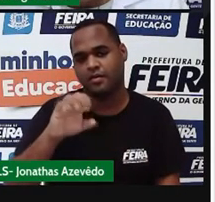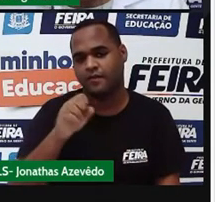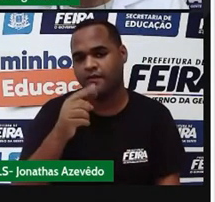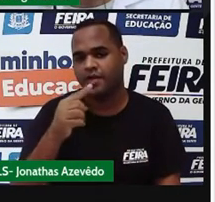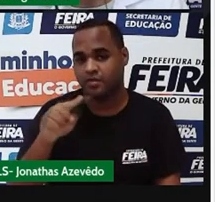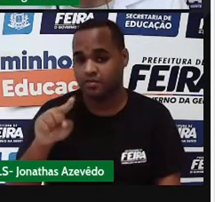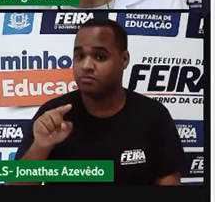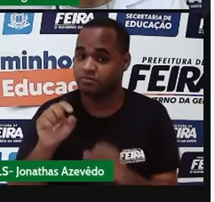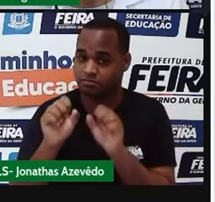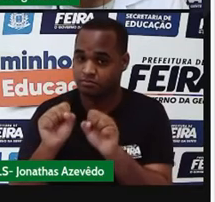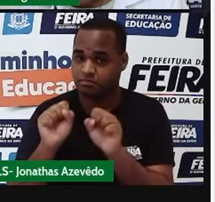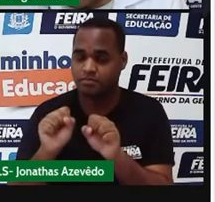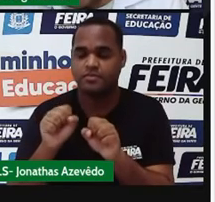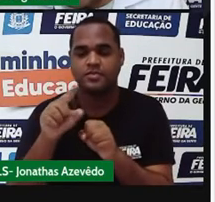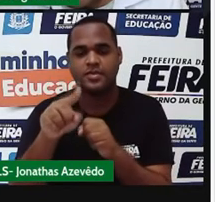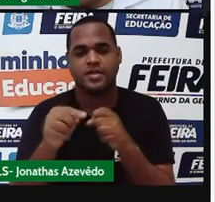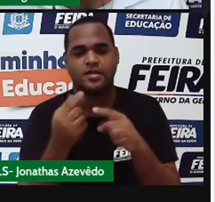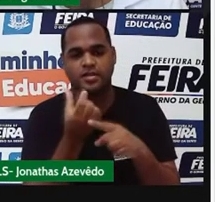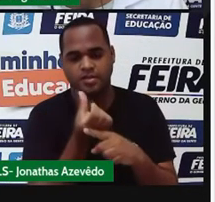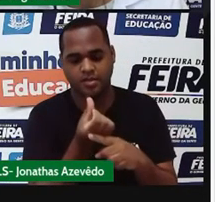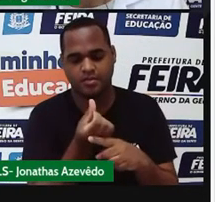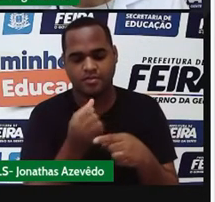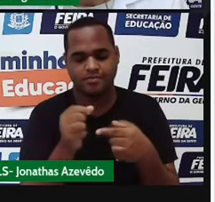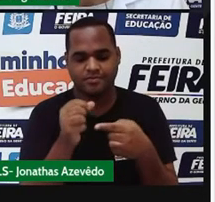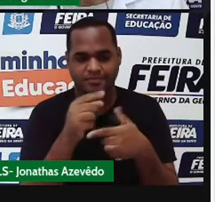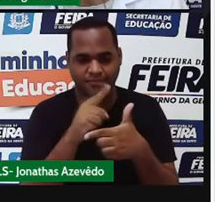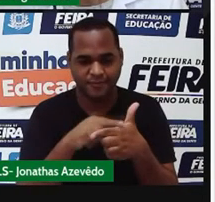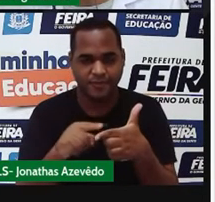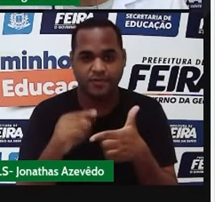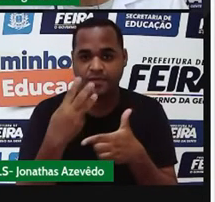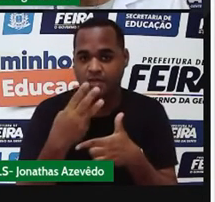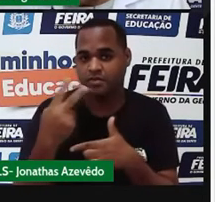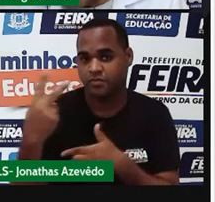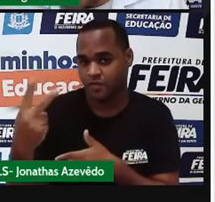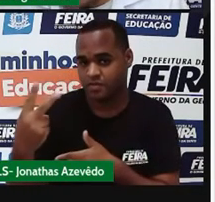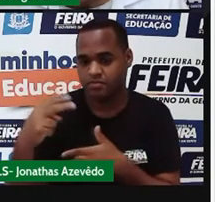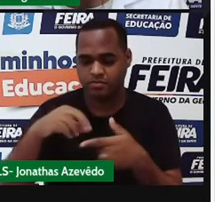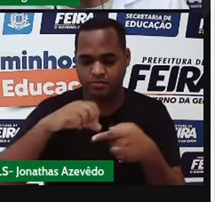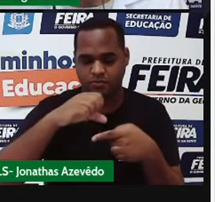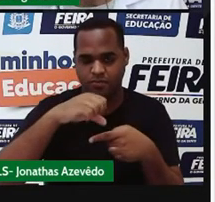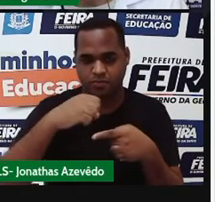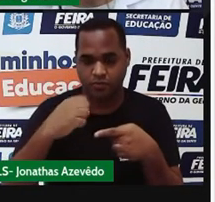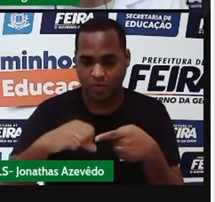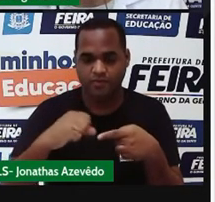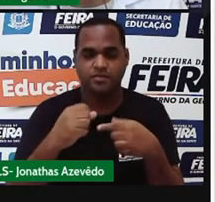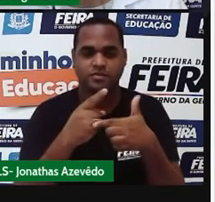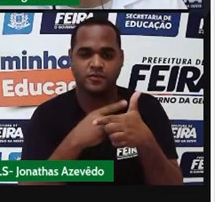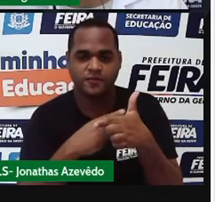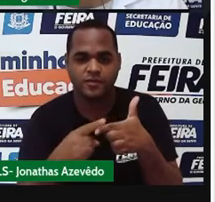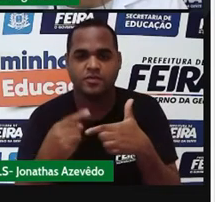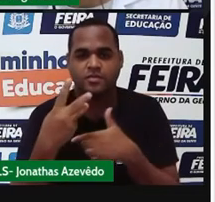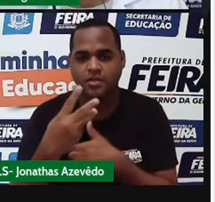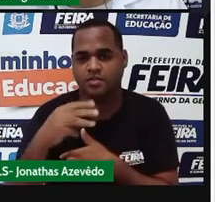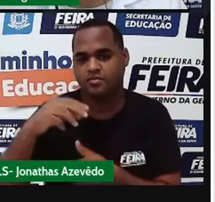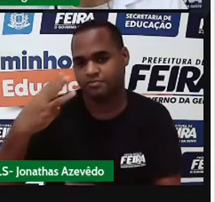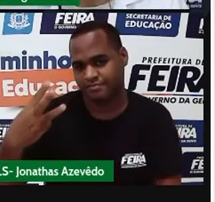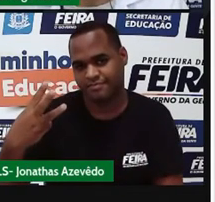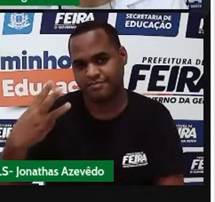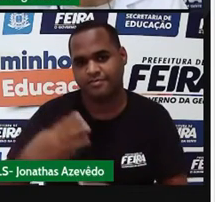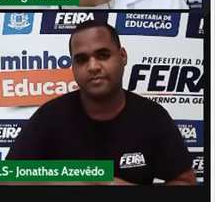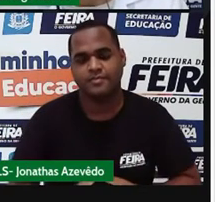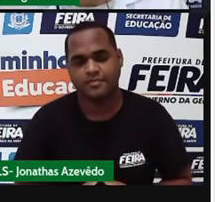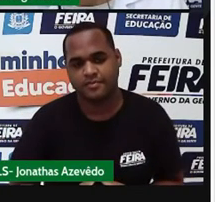16 / 3 da 29 dividido por três da três Então essa é a fração